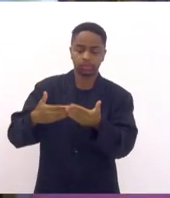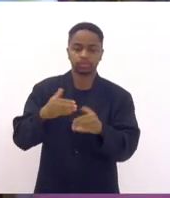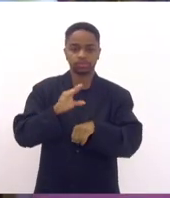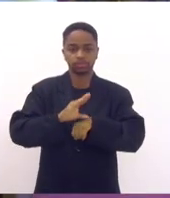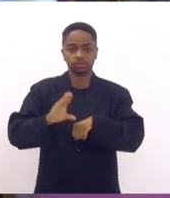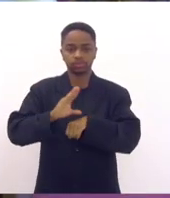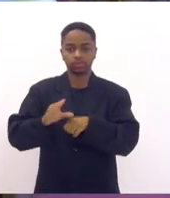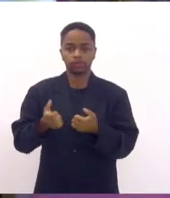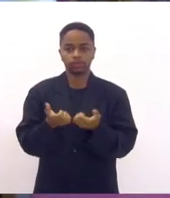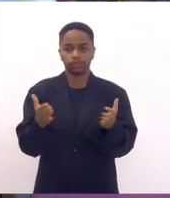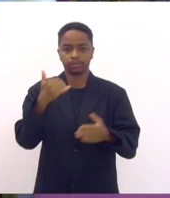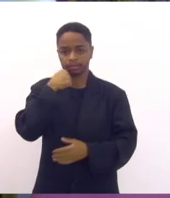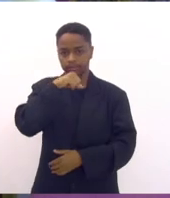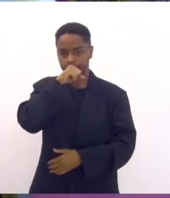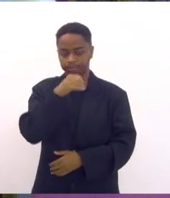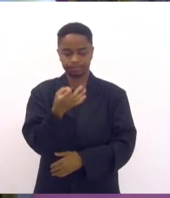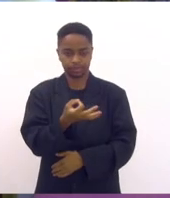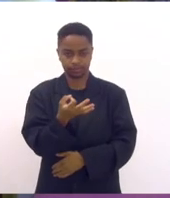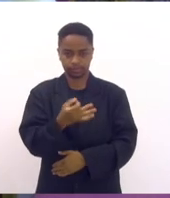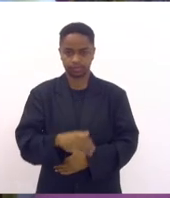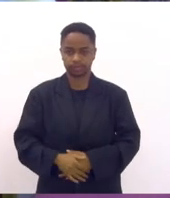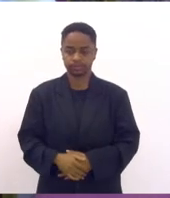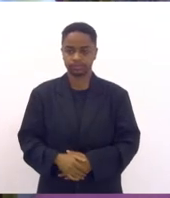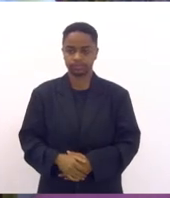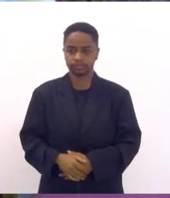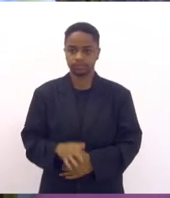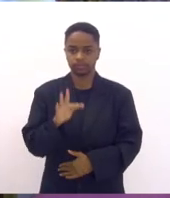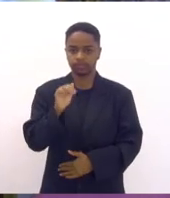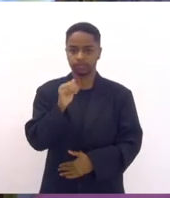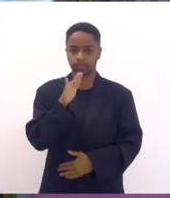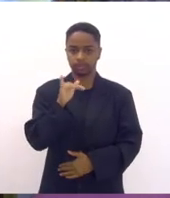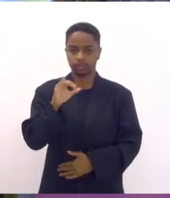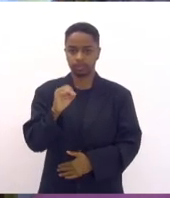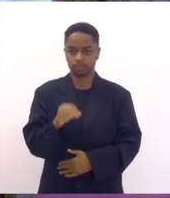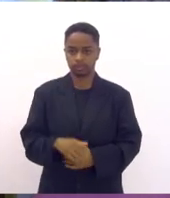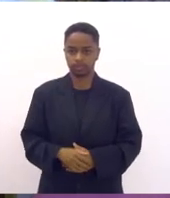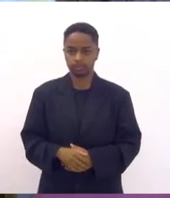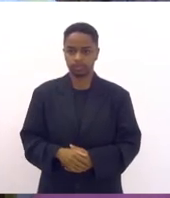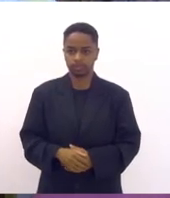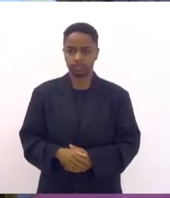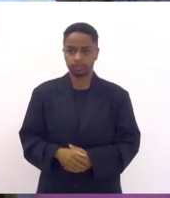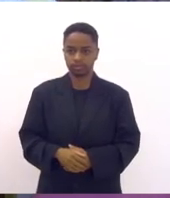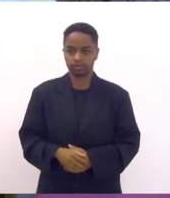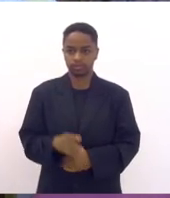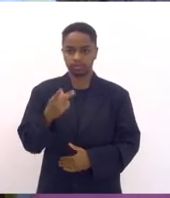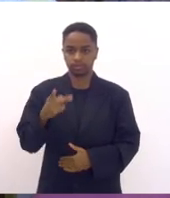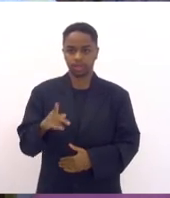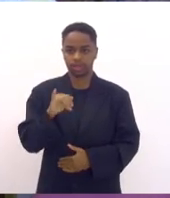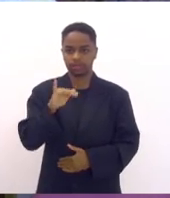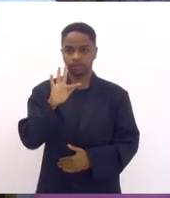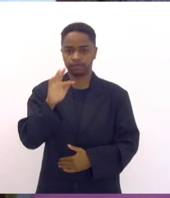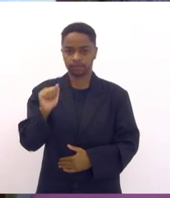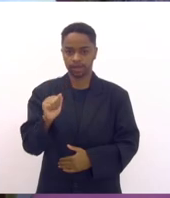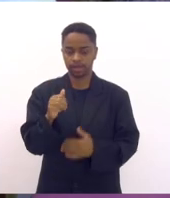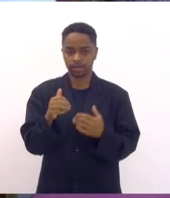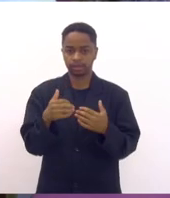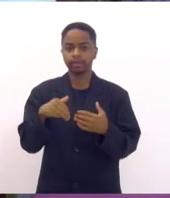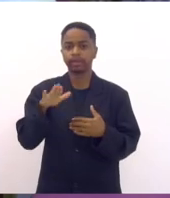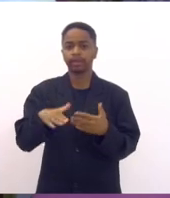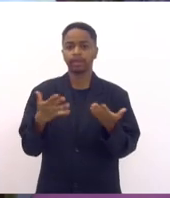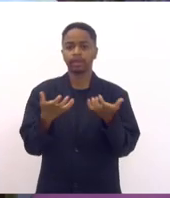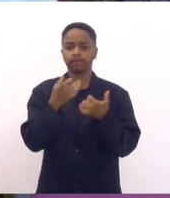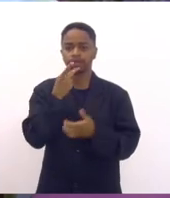mães perfeito Fábio de ifá quem